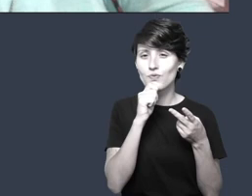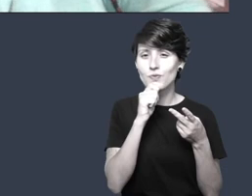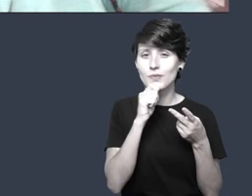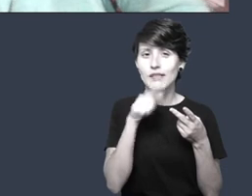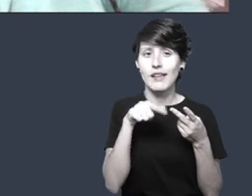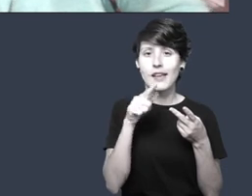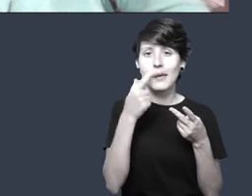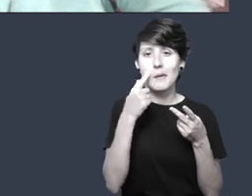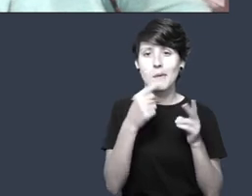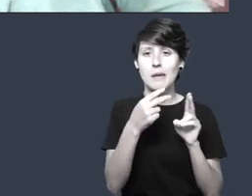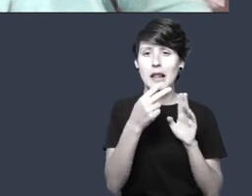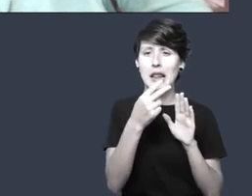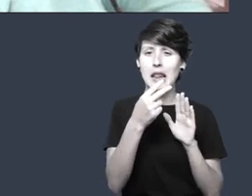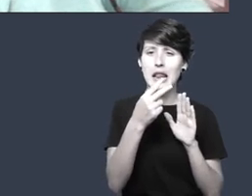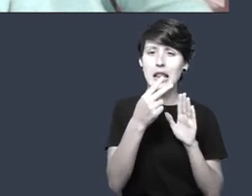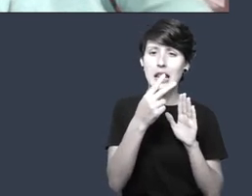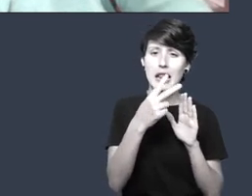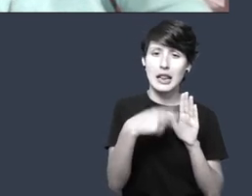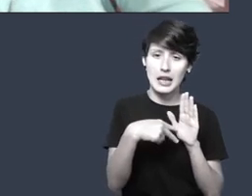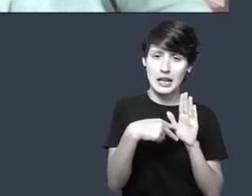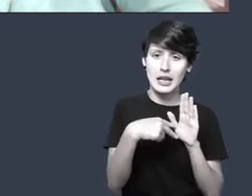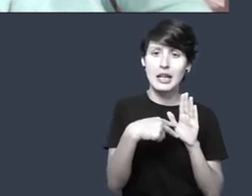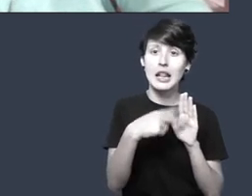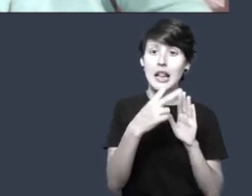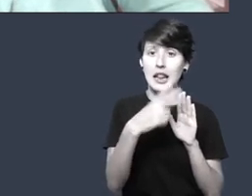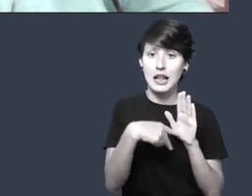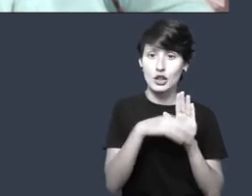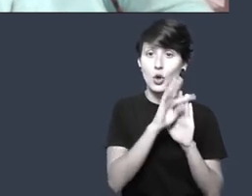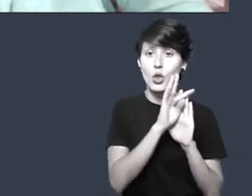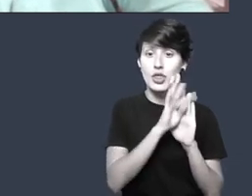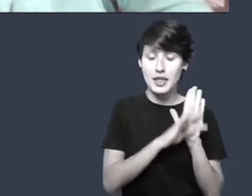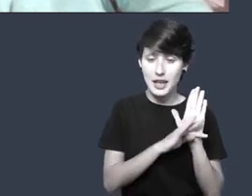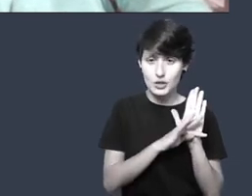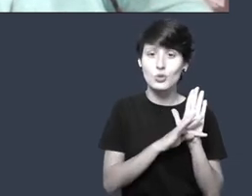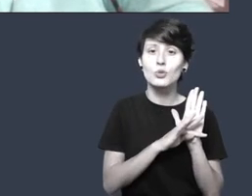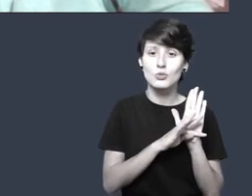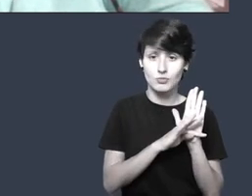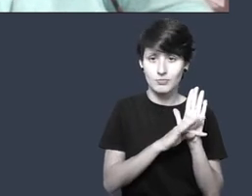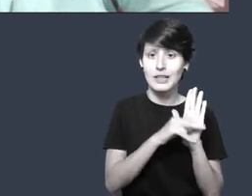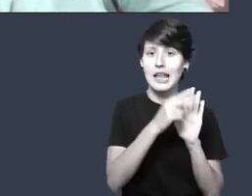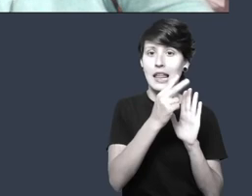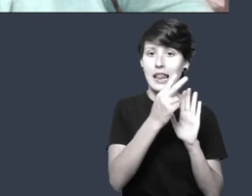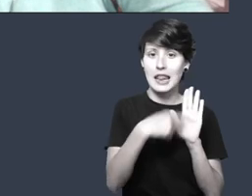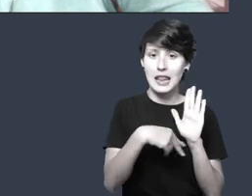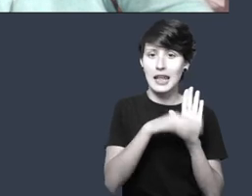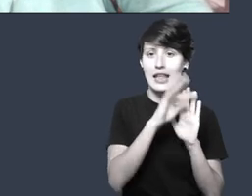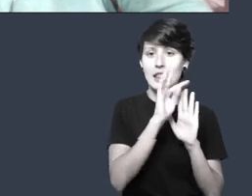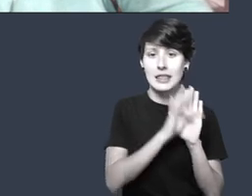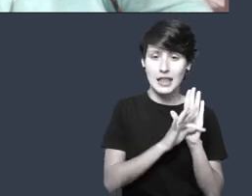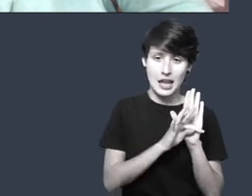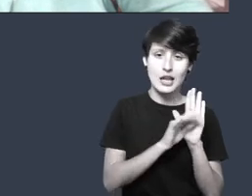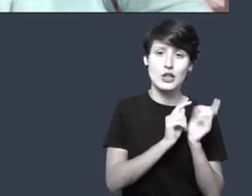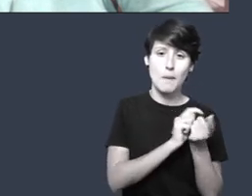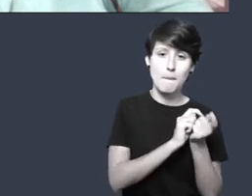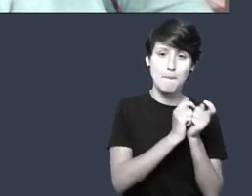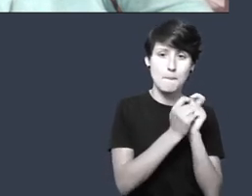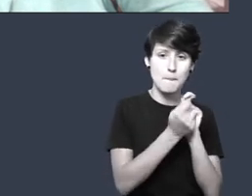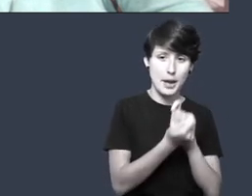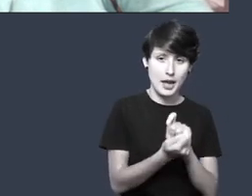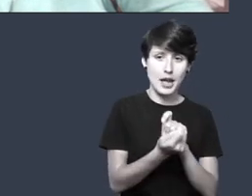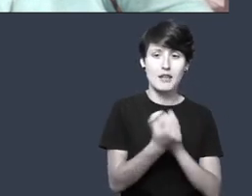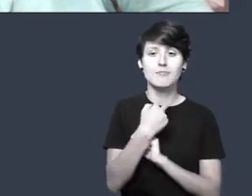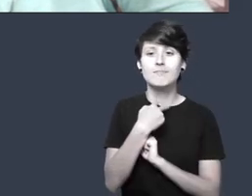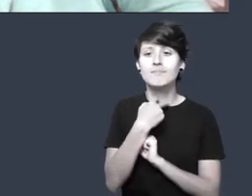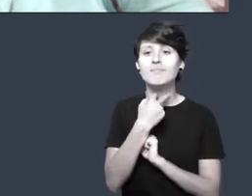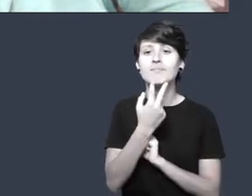uns que leiam, né, os leitores de texto, né, que lê o que está sendo escrito num texto, em que ele pega